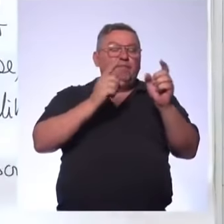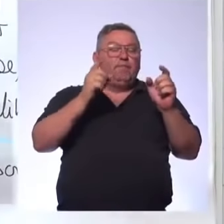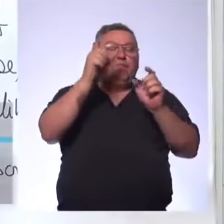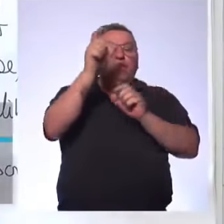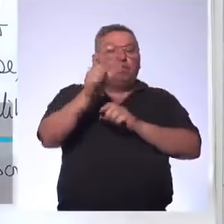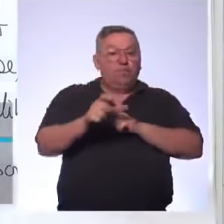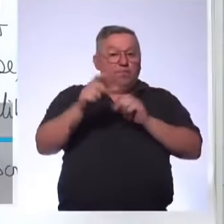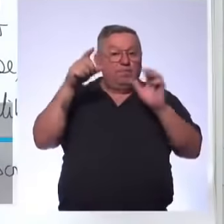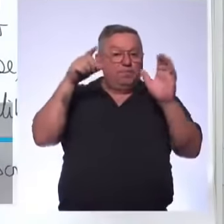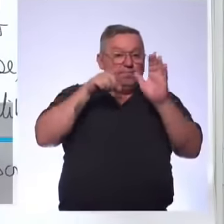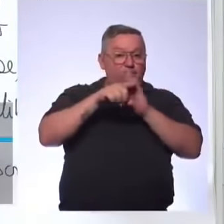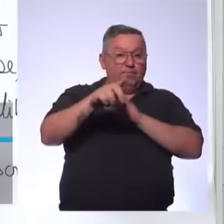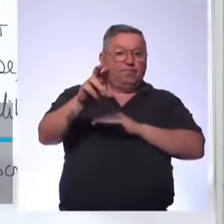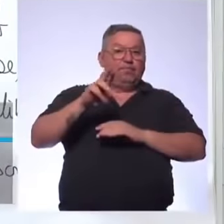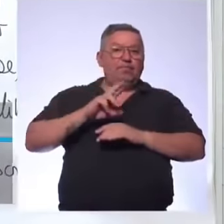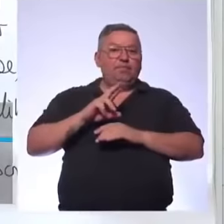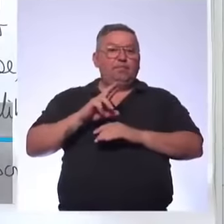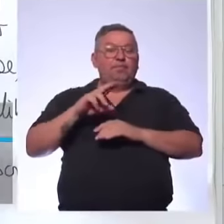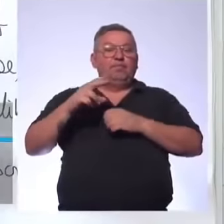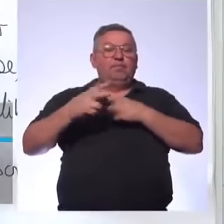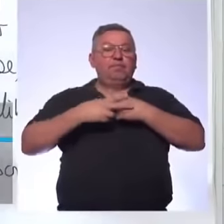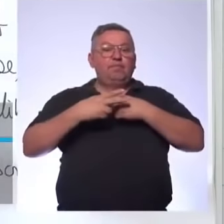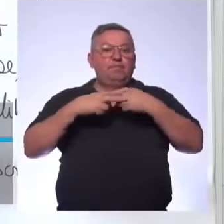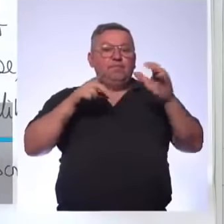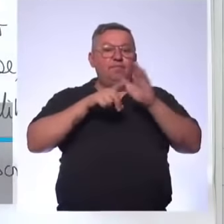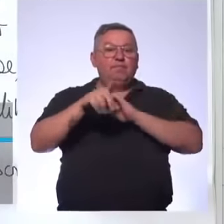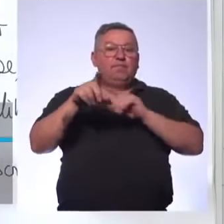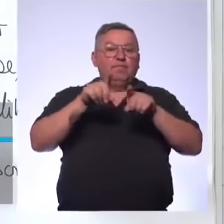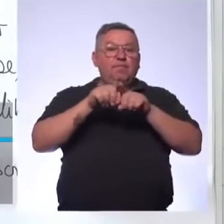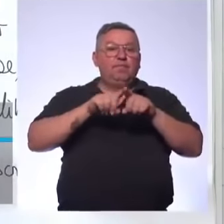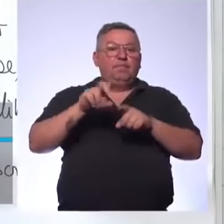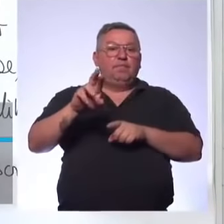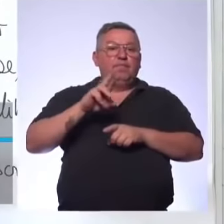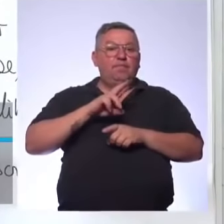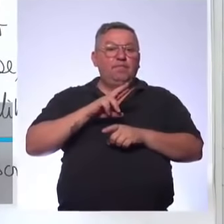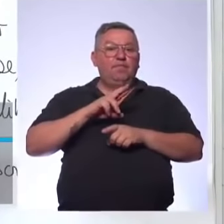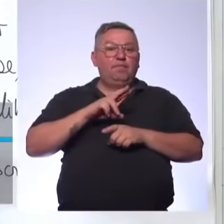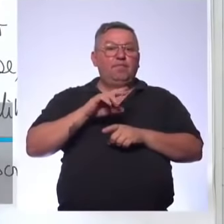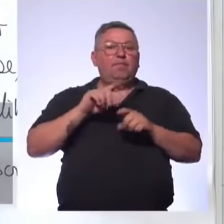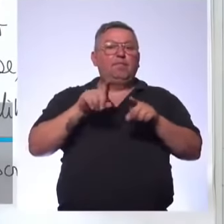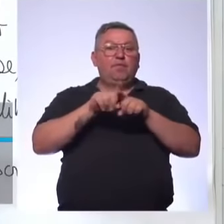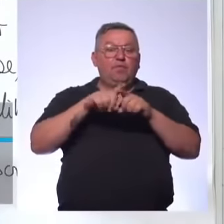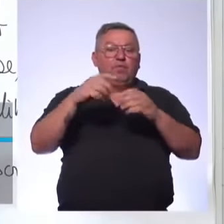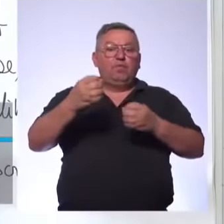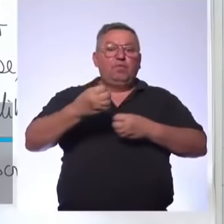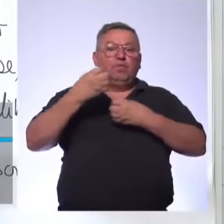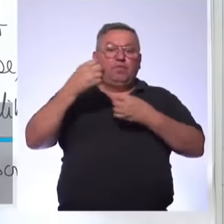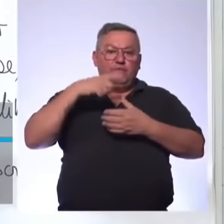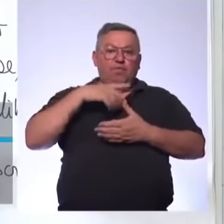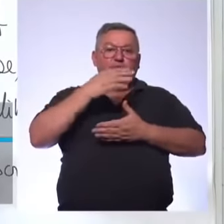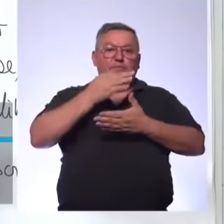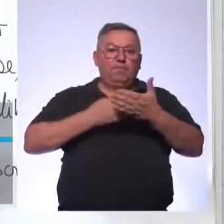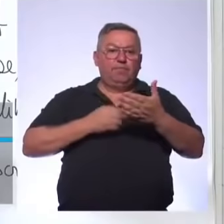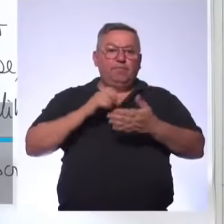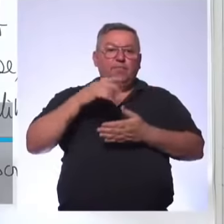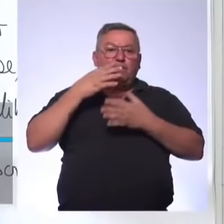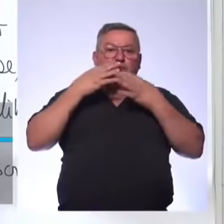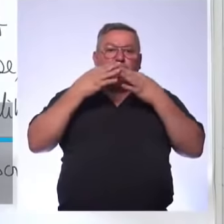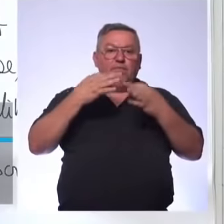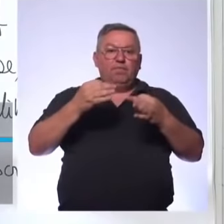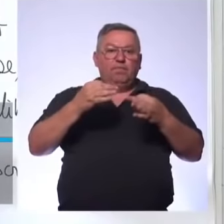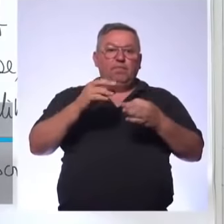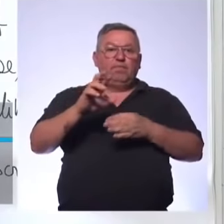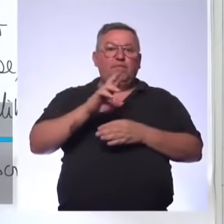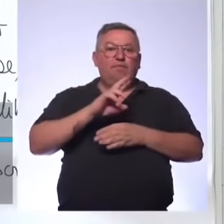o sujeito da pergunta e colocar na resposta o verbo da pergunta e colocar na resposta e a informação tá lá no texto se você observar